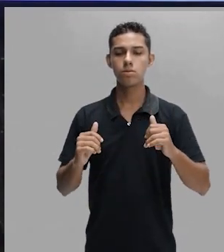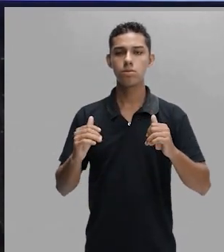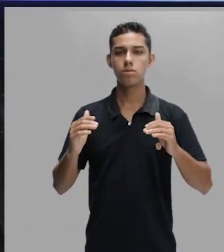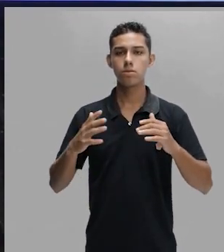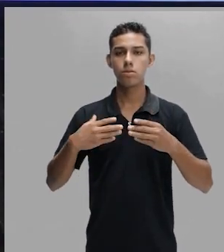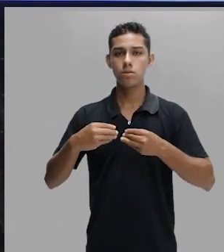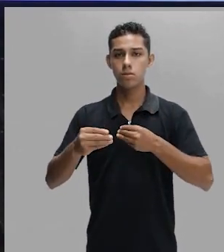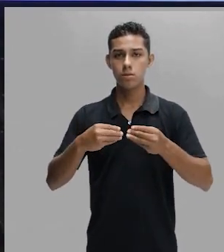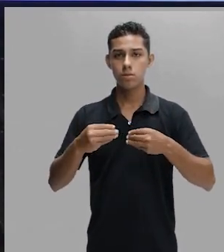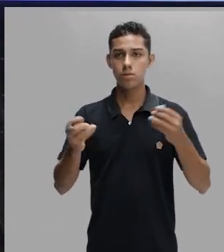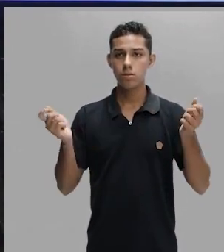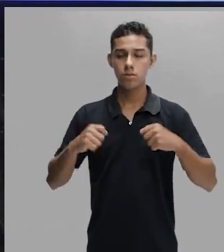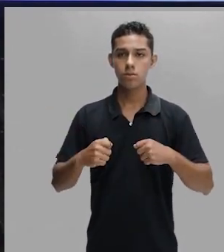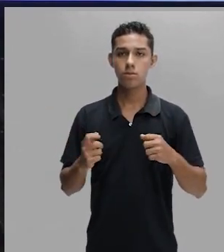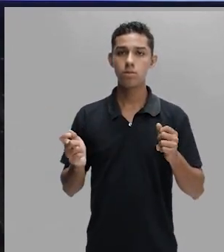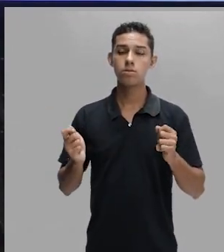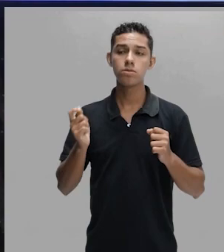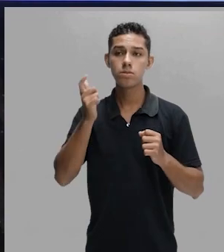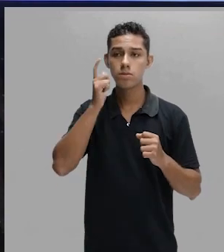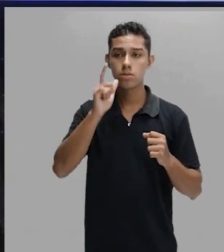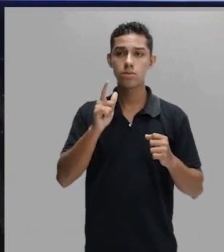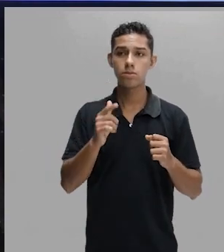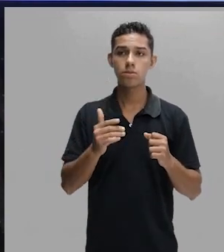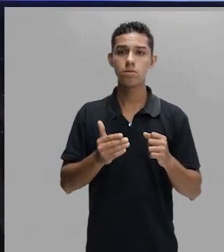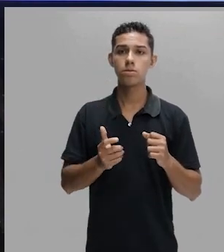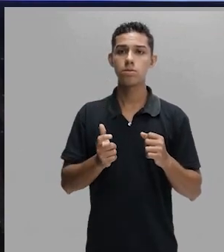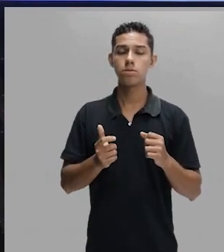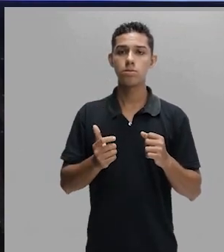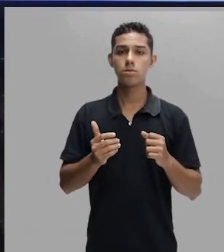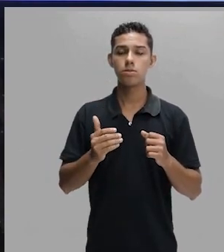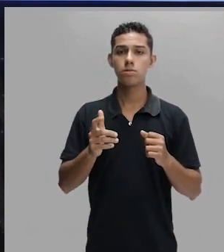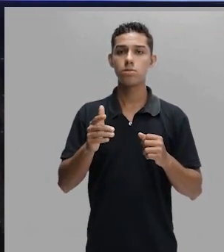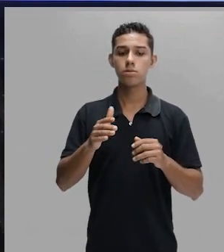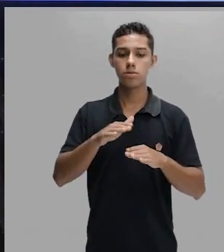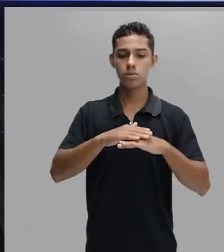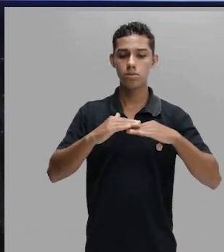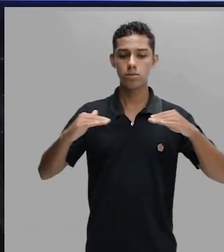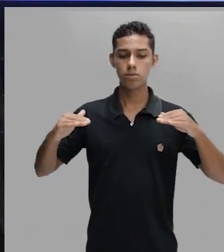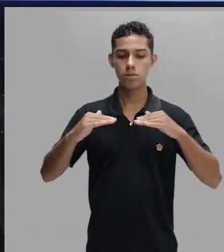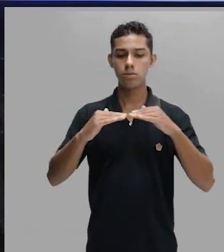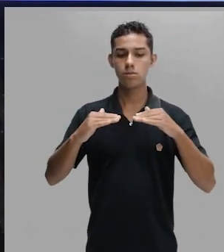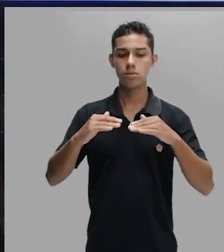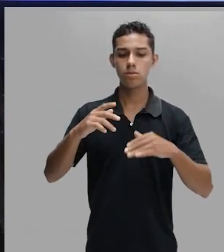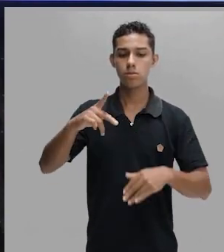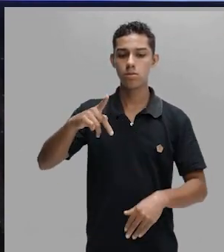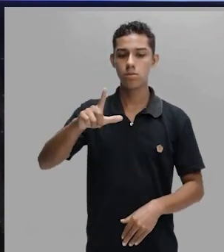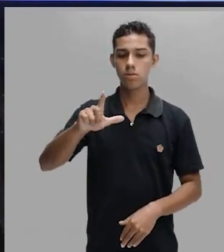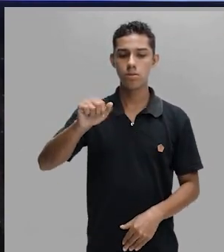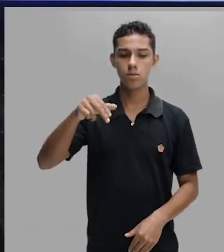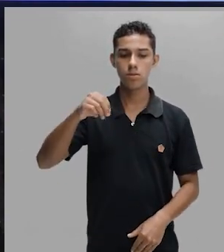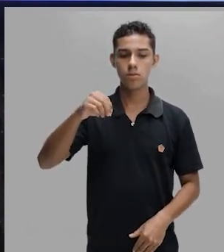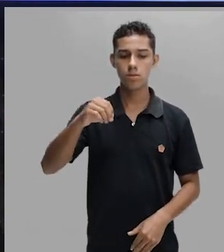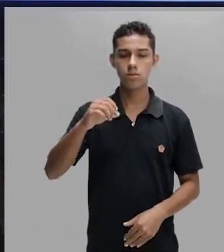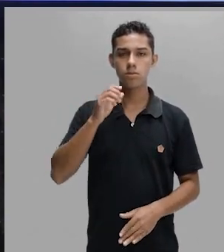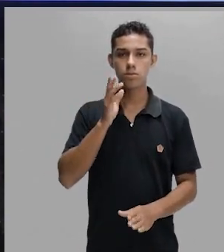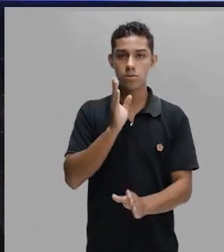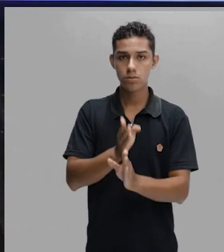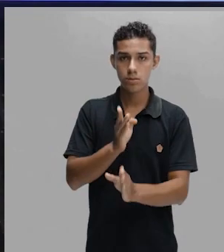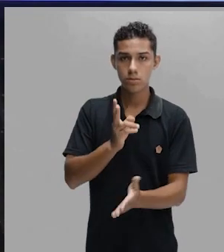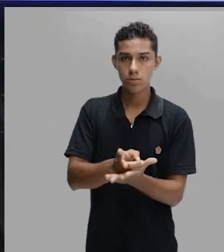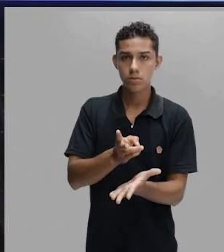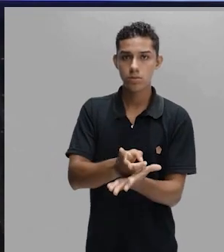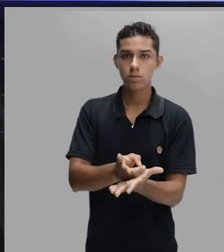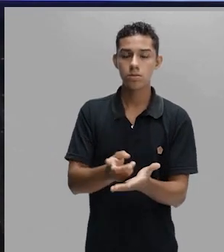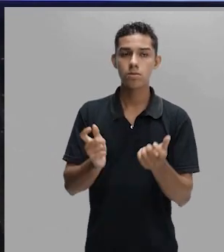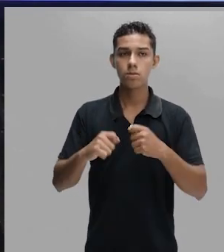deslizando, o movimento, turma, ele tem que acontecer em cima do plano, dentro do plano, sempre. Tem que